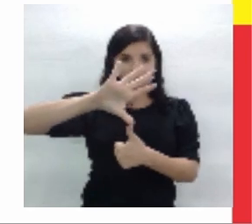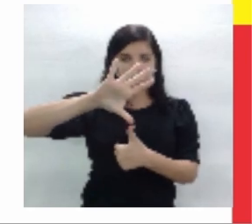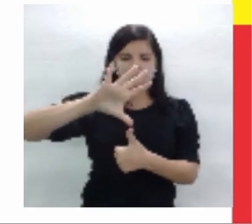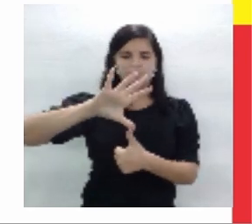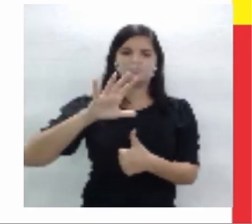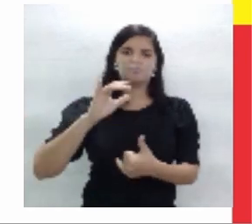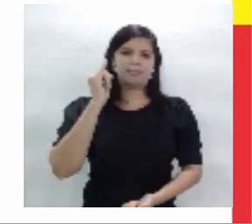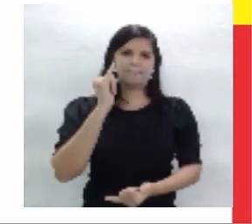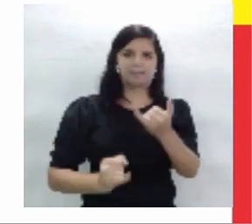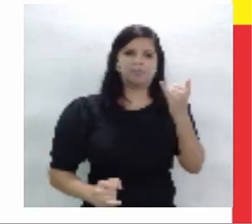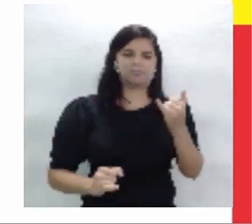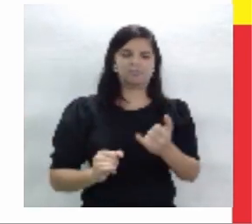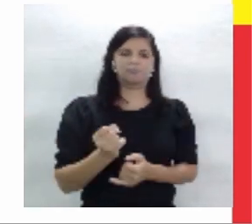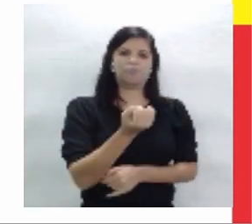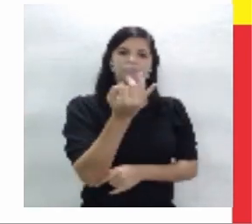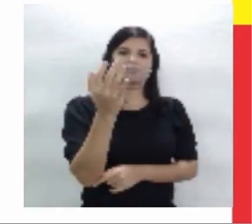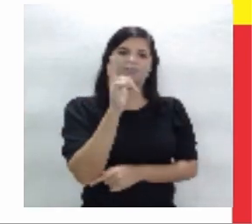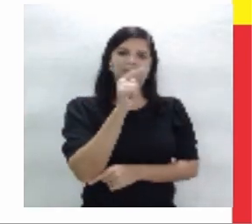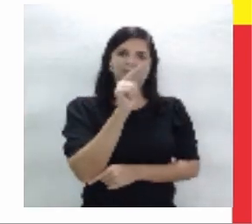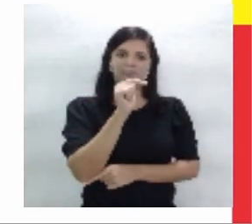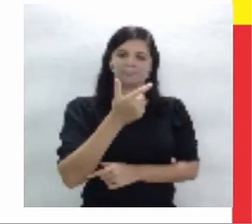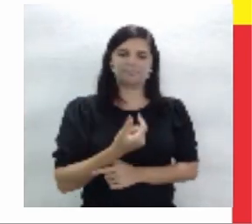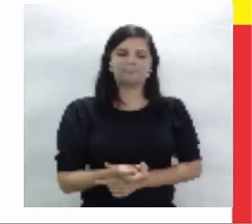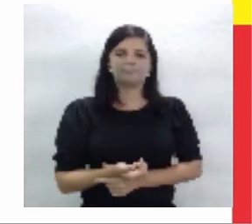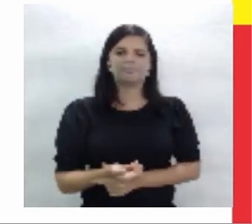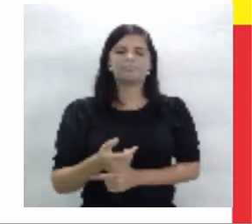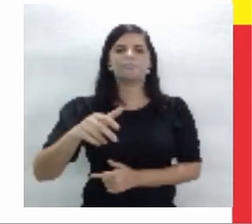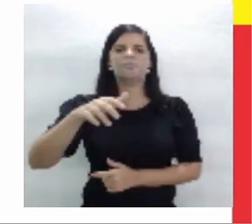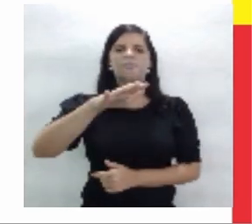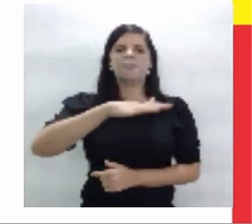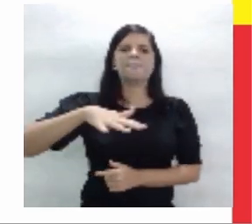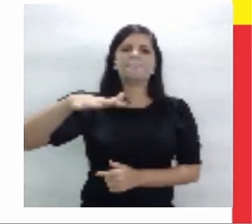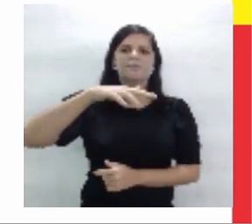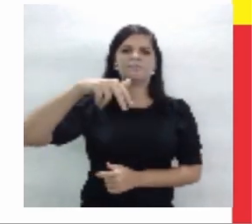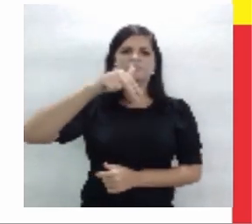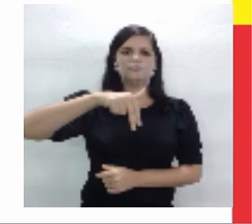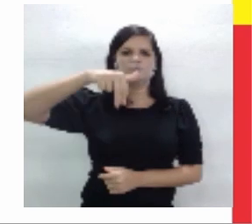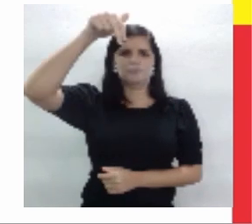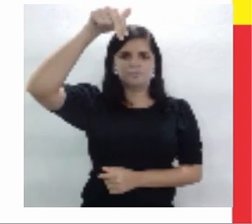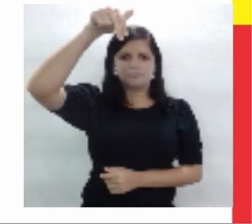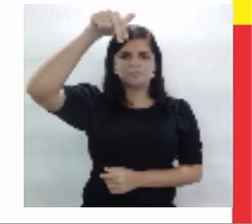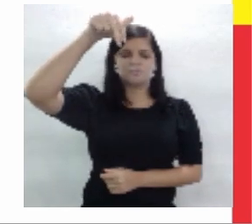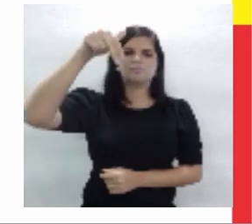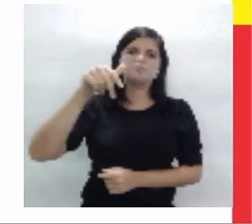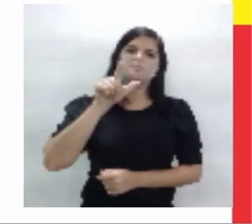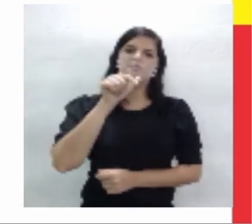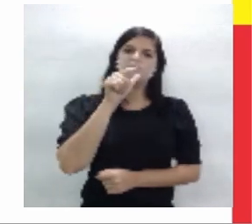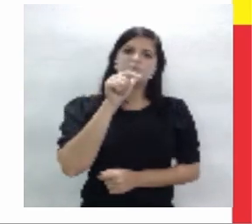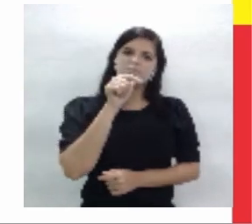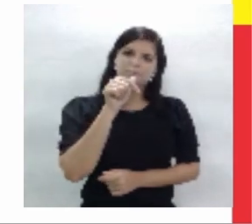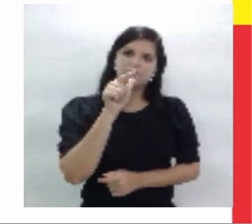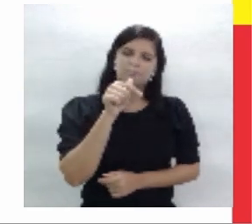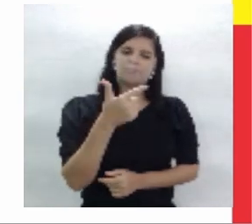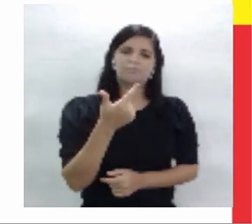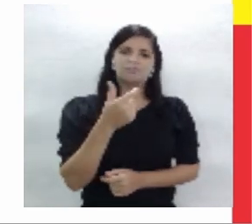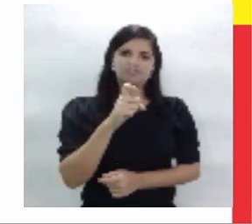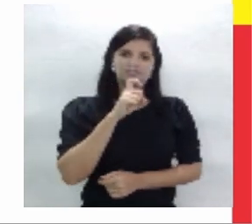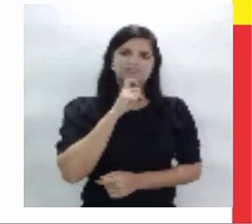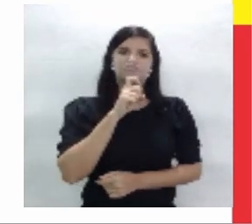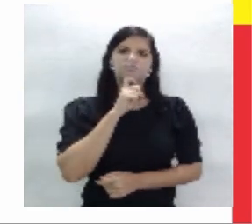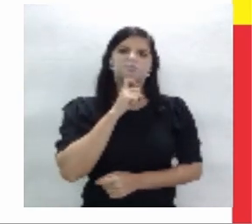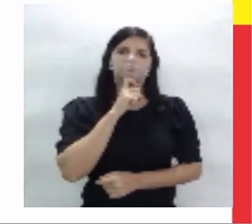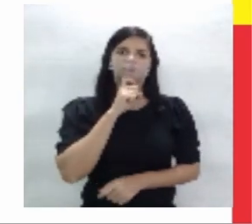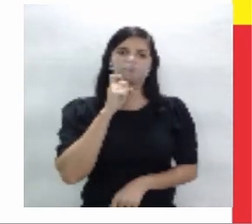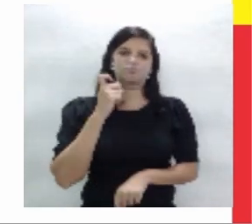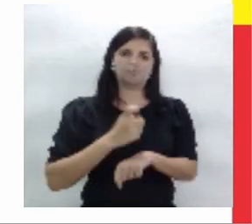semelhantes na quantidade de água. Lembrando para vocês que essa parte norte é uma parte que tem essa água em forma congelada, tá?